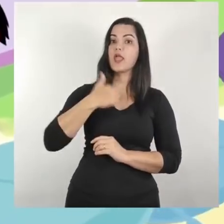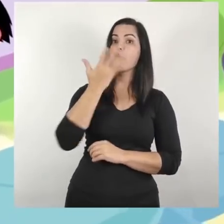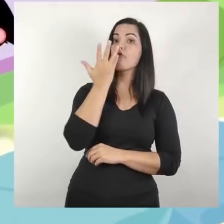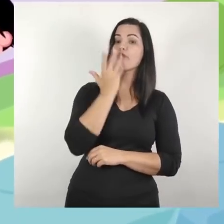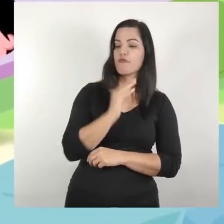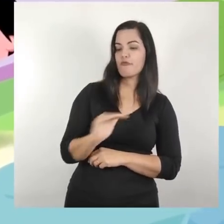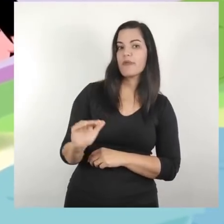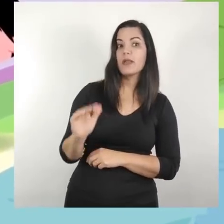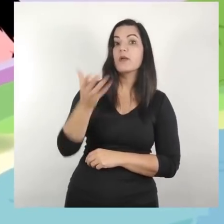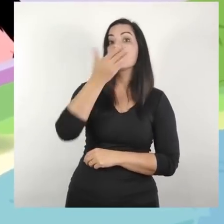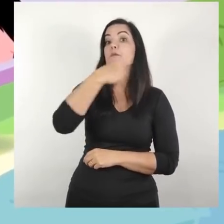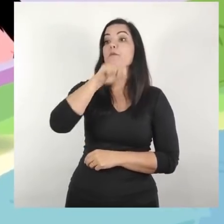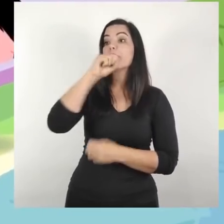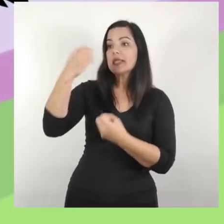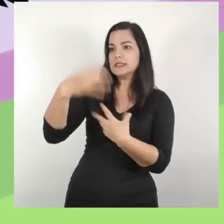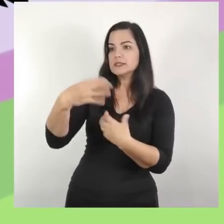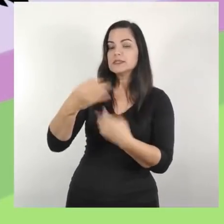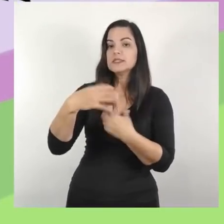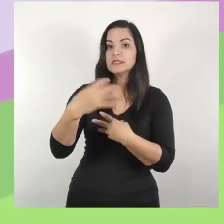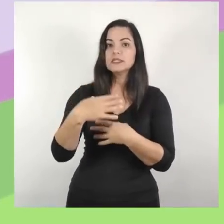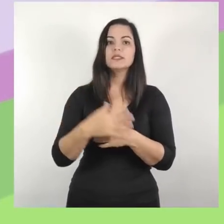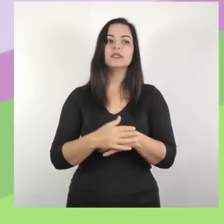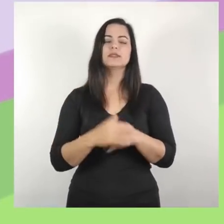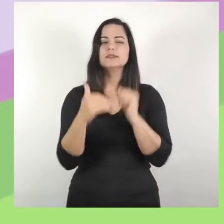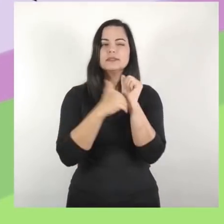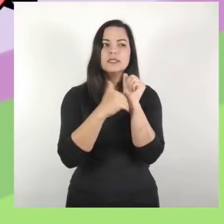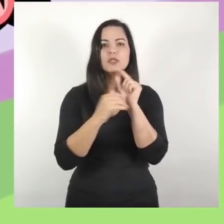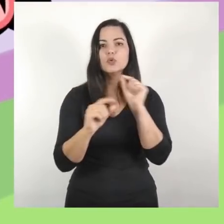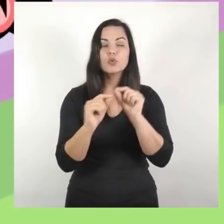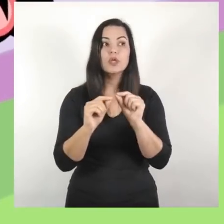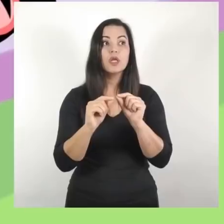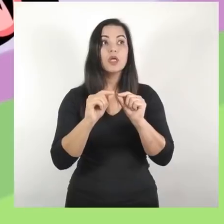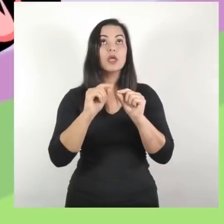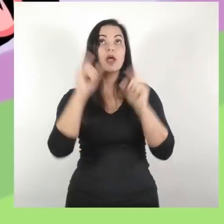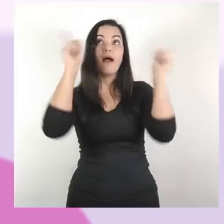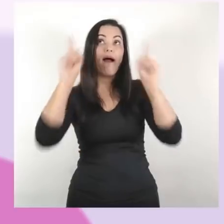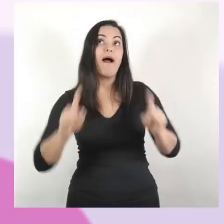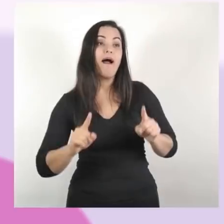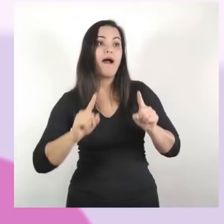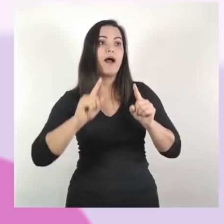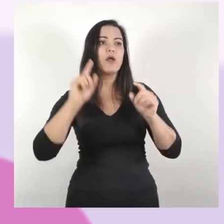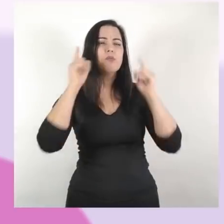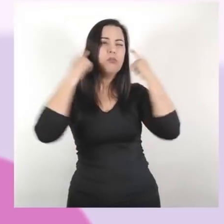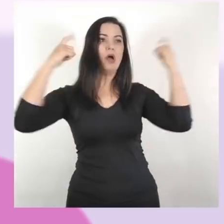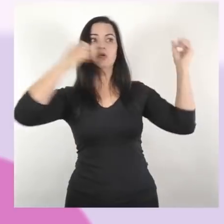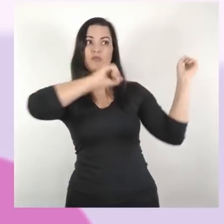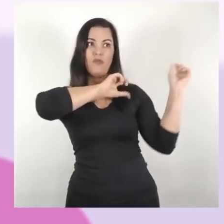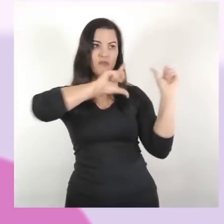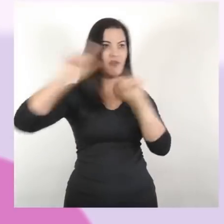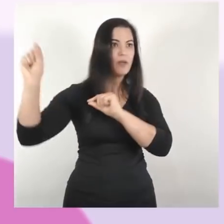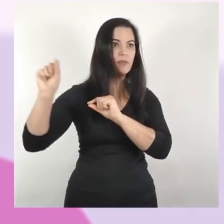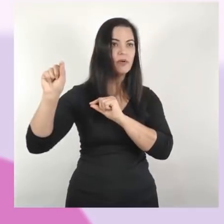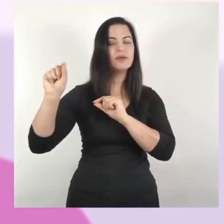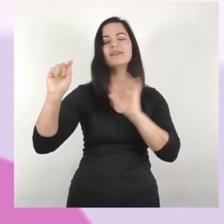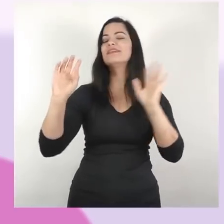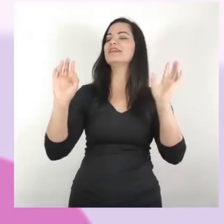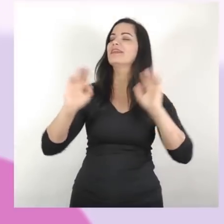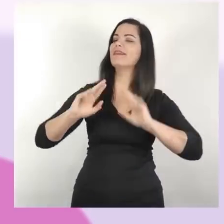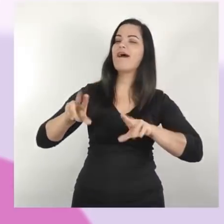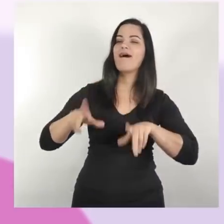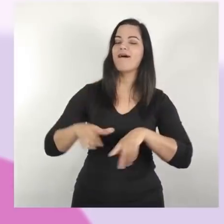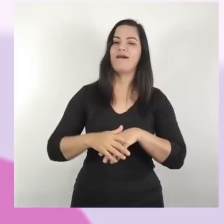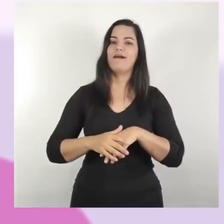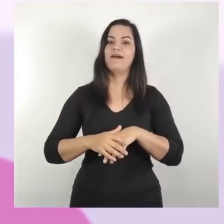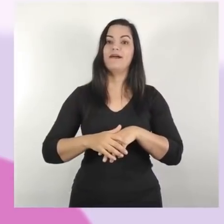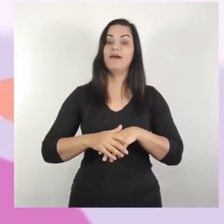era menor, o papai me ensinou um truque. Pra mandar o raio e o trovão embora? Não! O